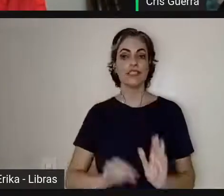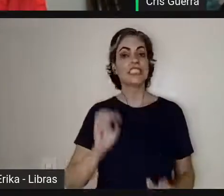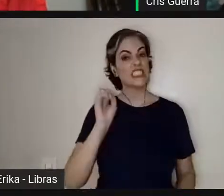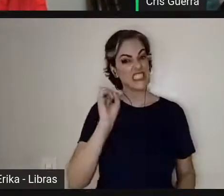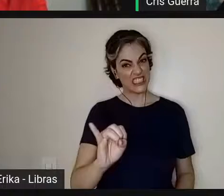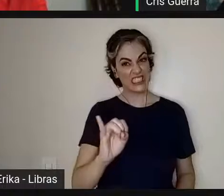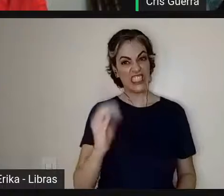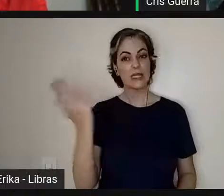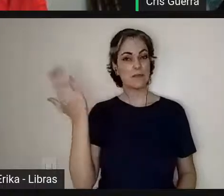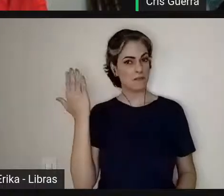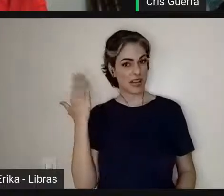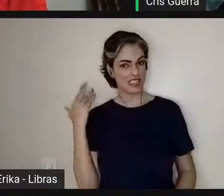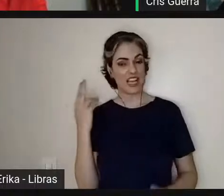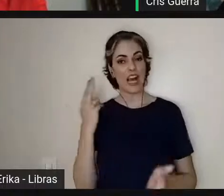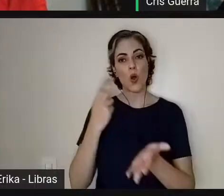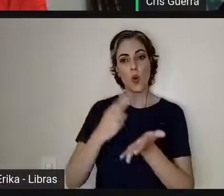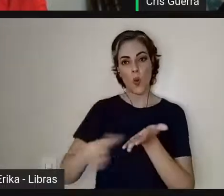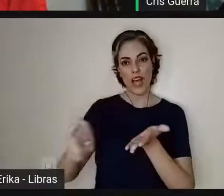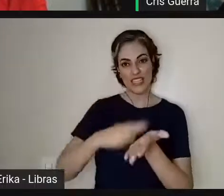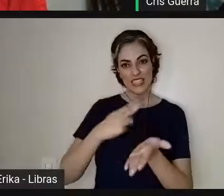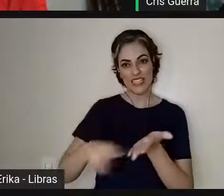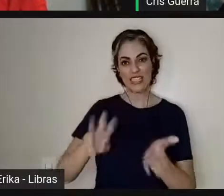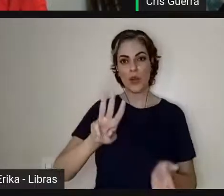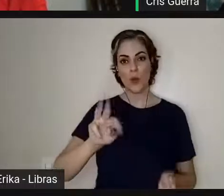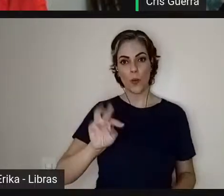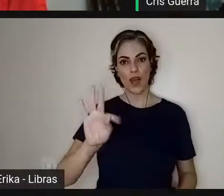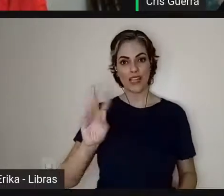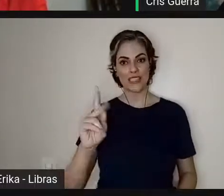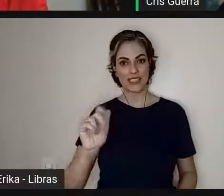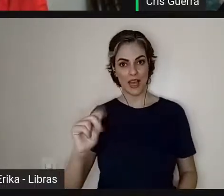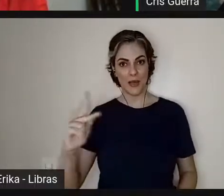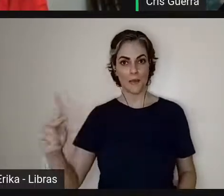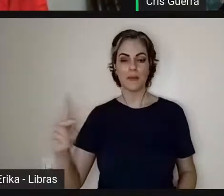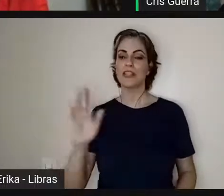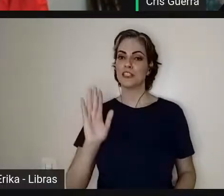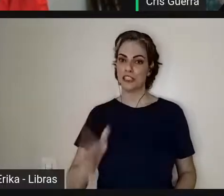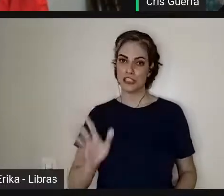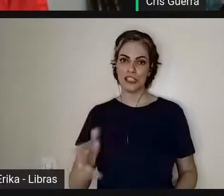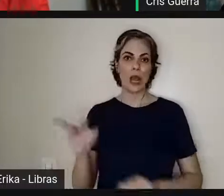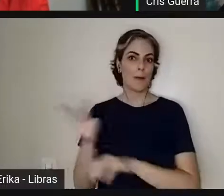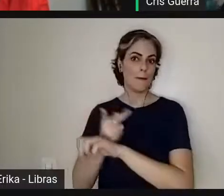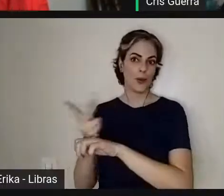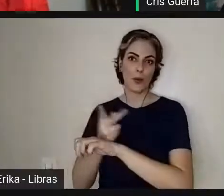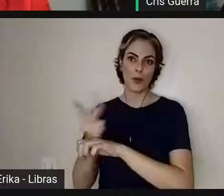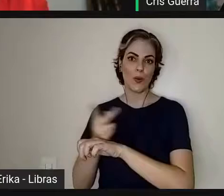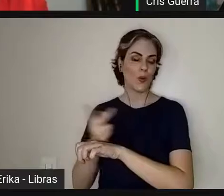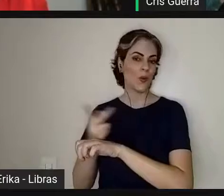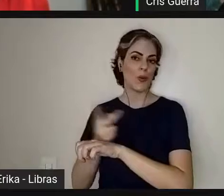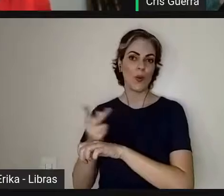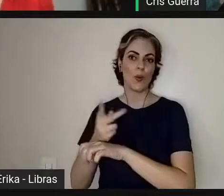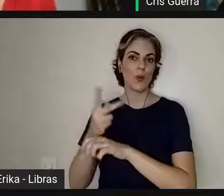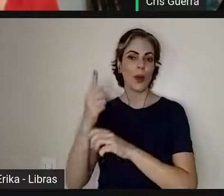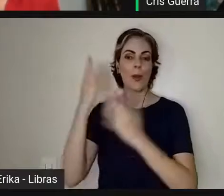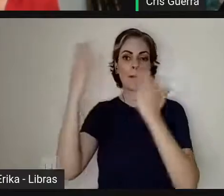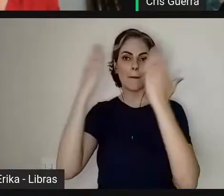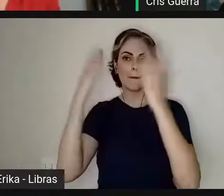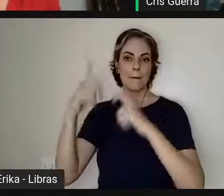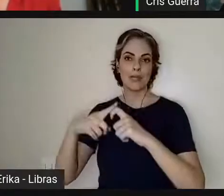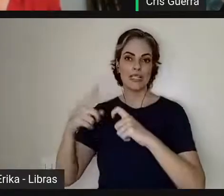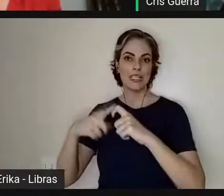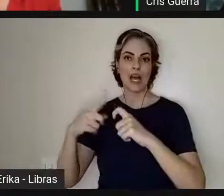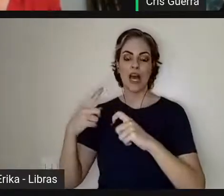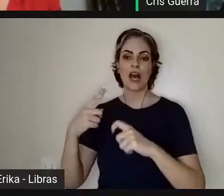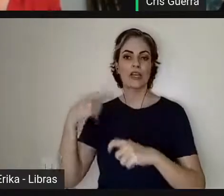um grupo de WhatsApp, eles já estariam consultando um psiquiatra imediatamente, porque que mulher louca era essa, né? Num blog ela